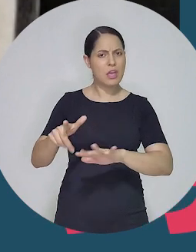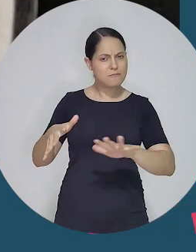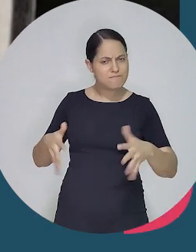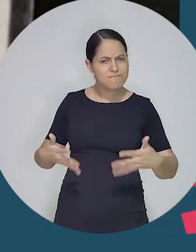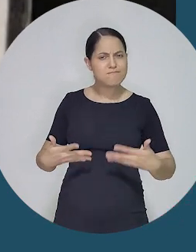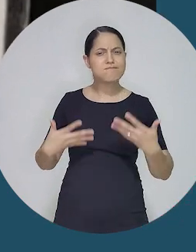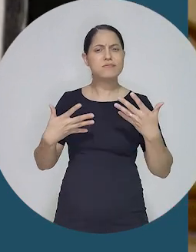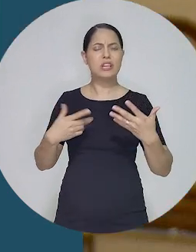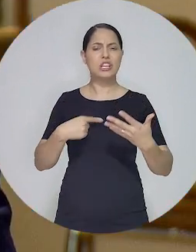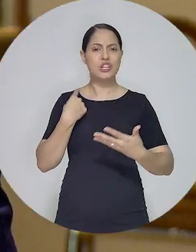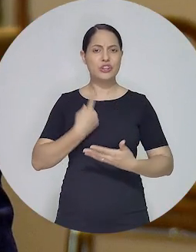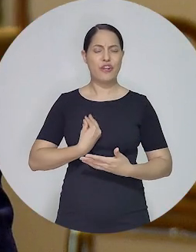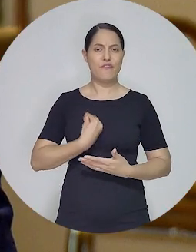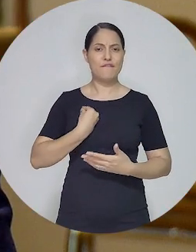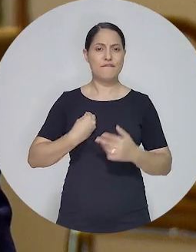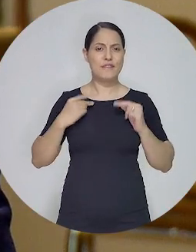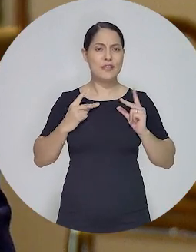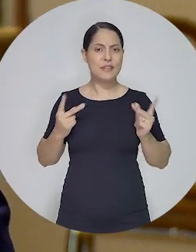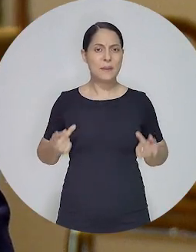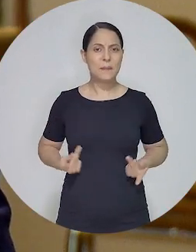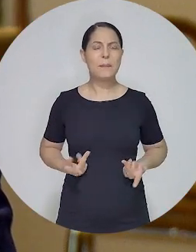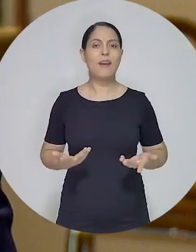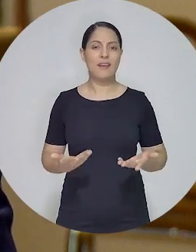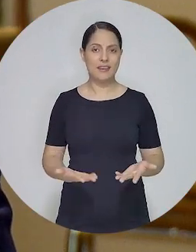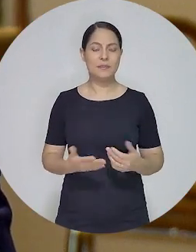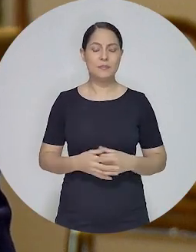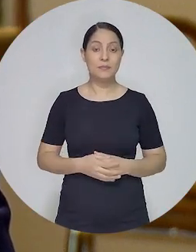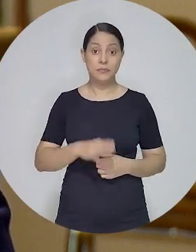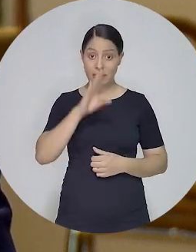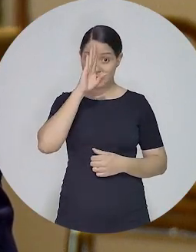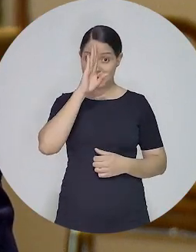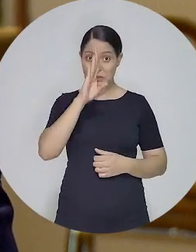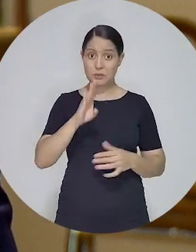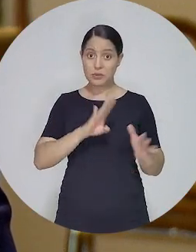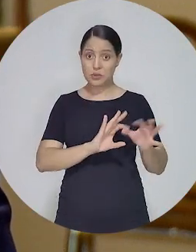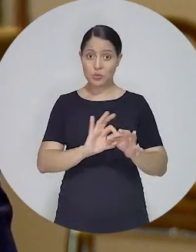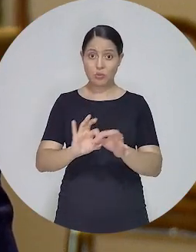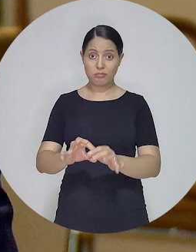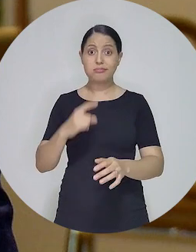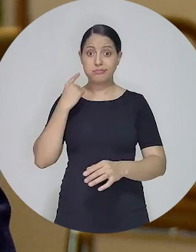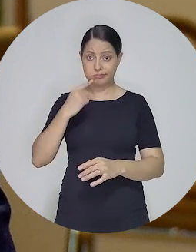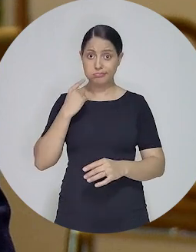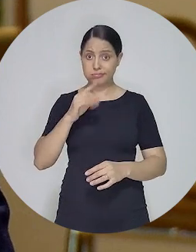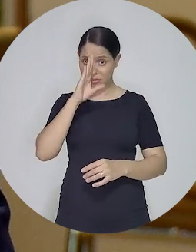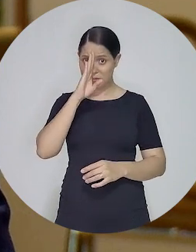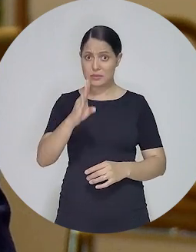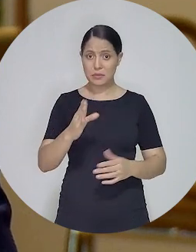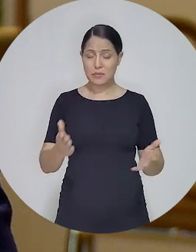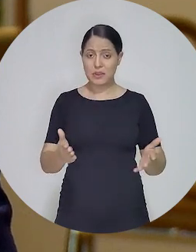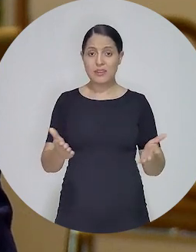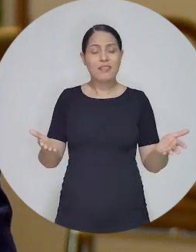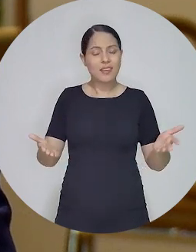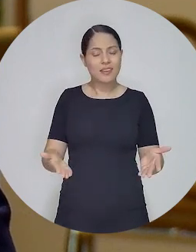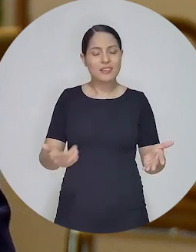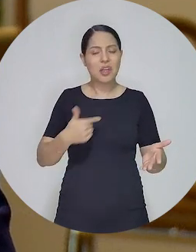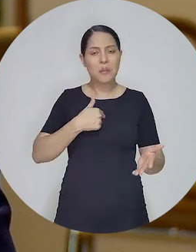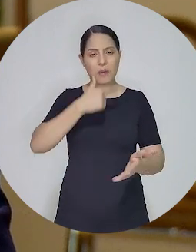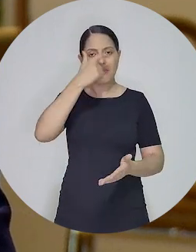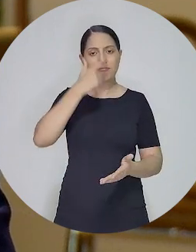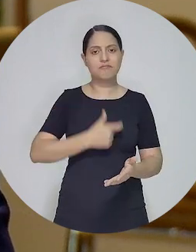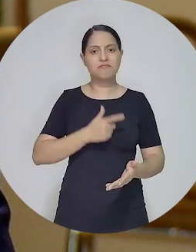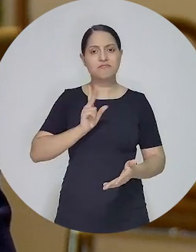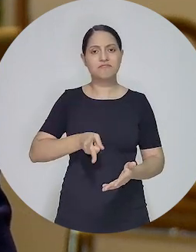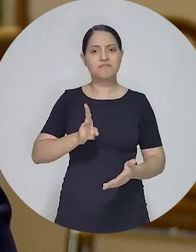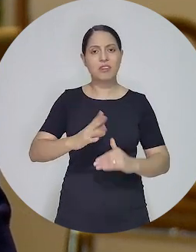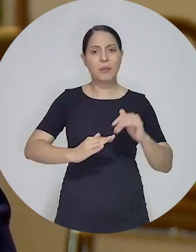ele incutiu em nós, enquanto ser humano, enquanto um homem e, sobretudo, enquanto advogado. Então, a advocacia